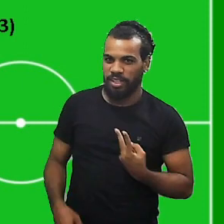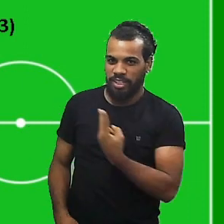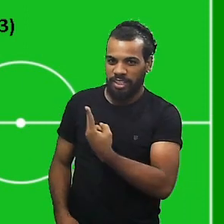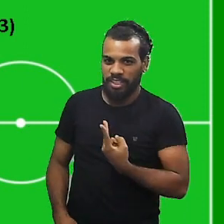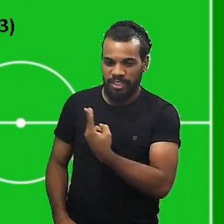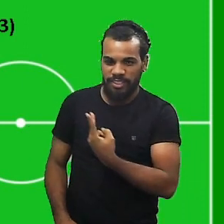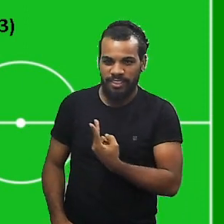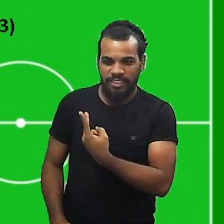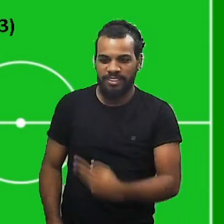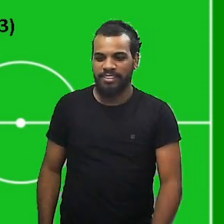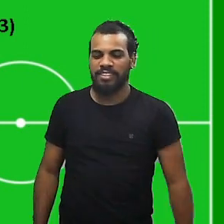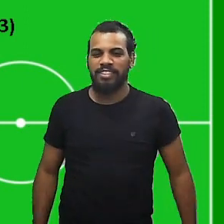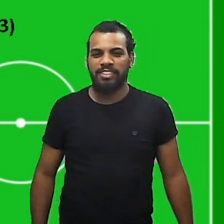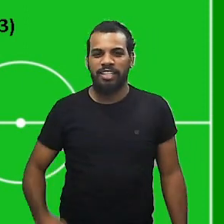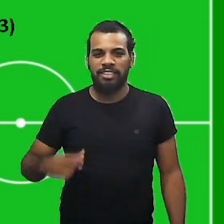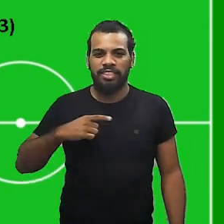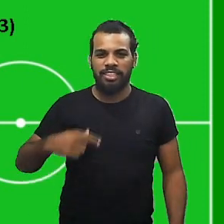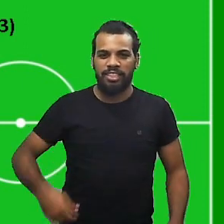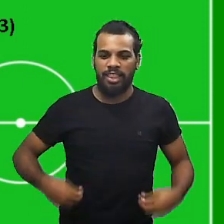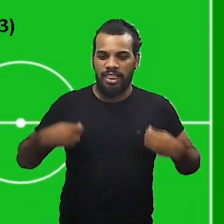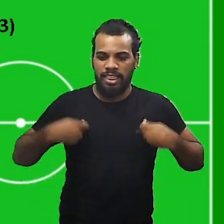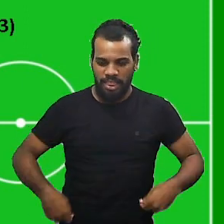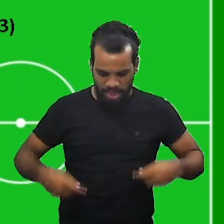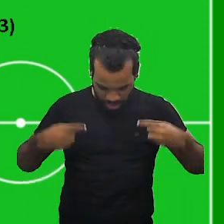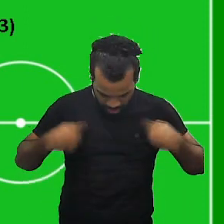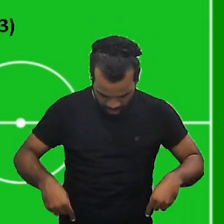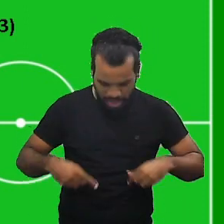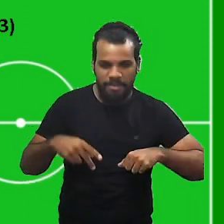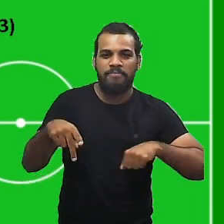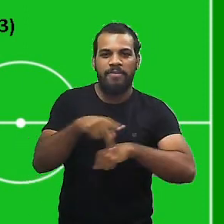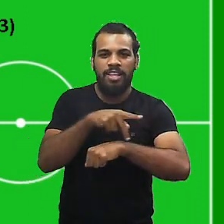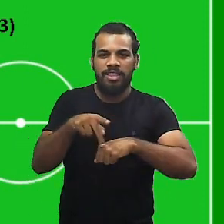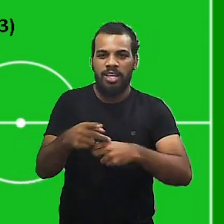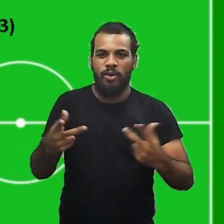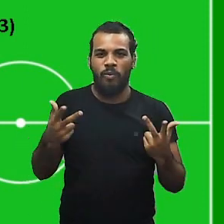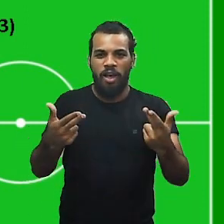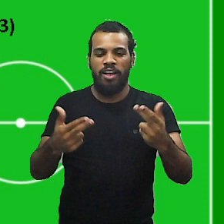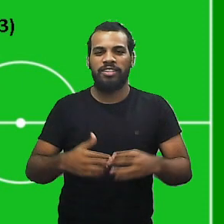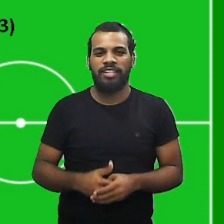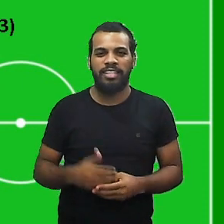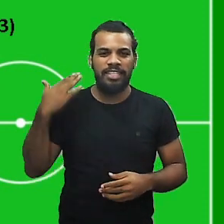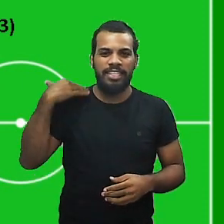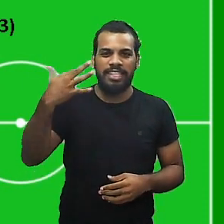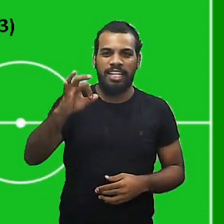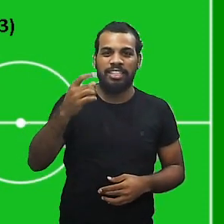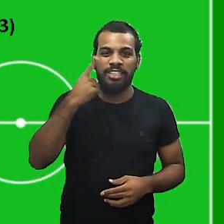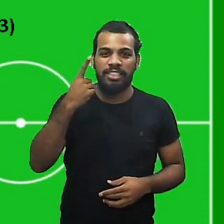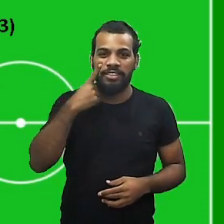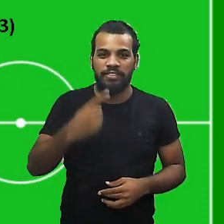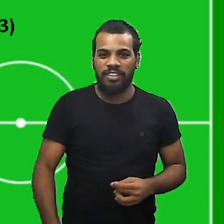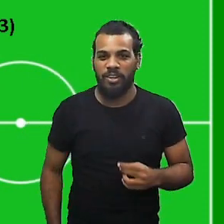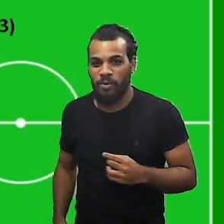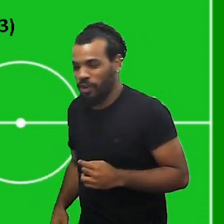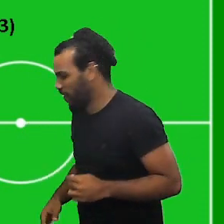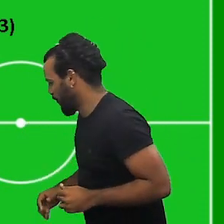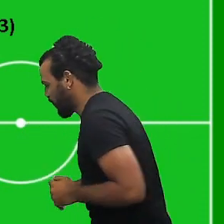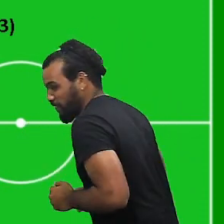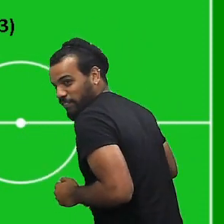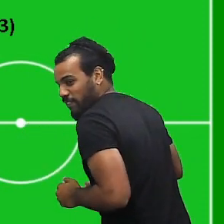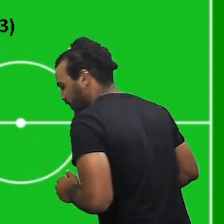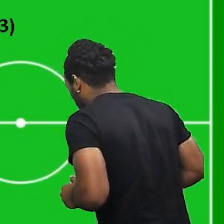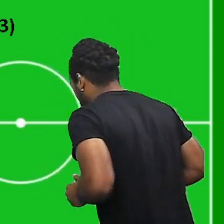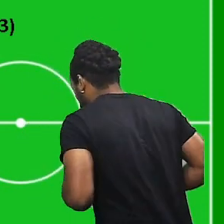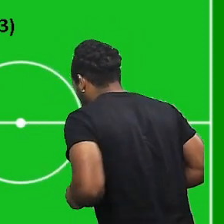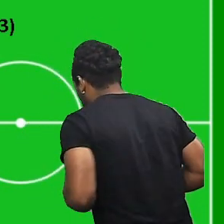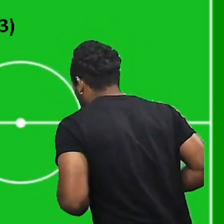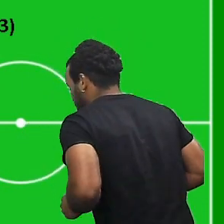aqui todo uniformizado, igual ao jogador Pelé, camisa 10. Danley, vira de costas aí para o pessoal ver você